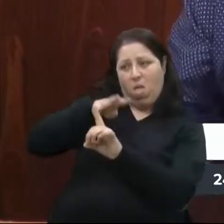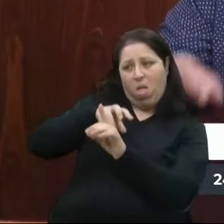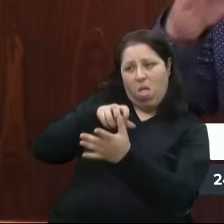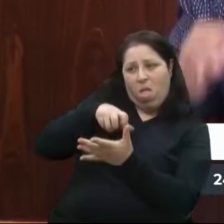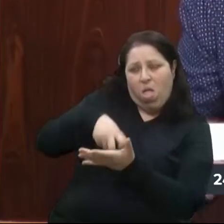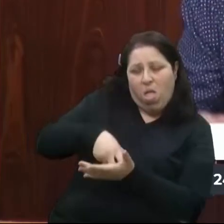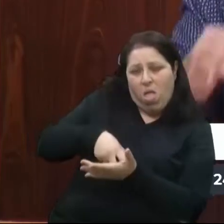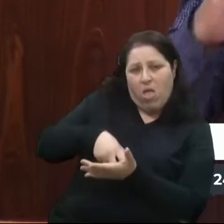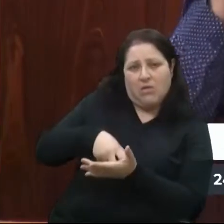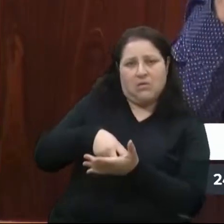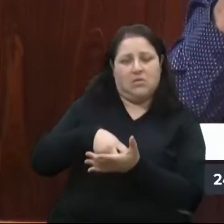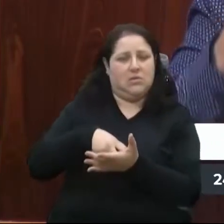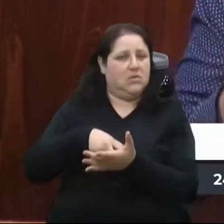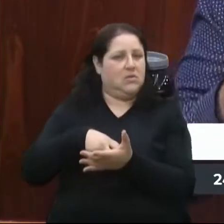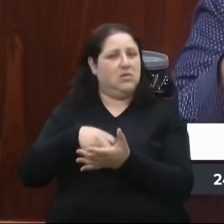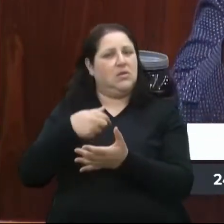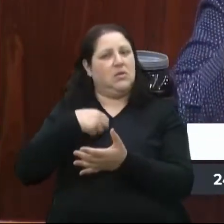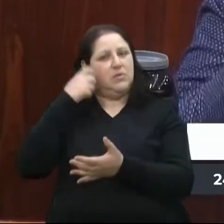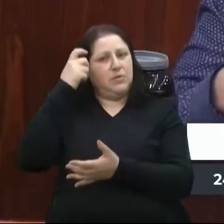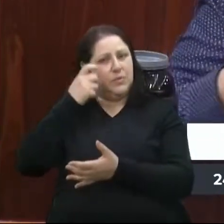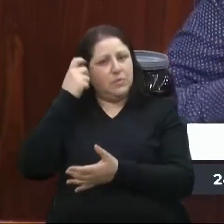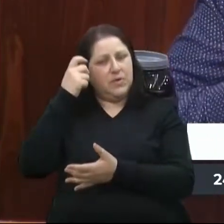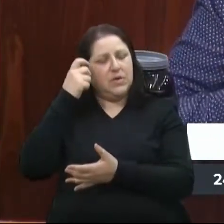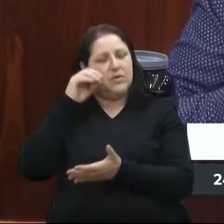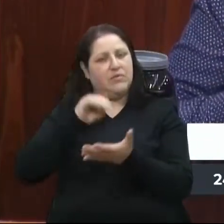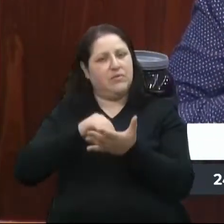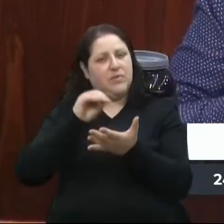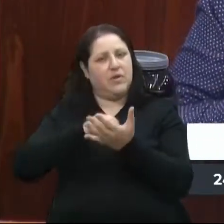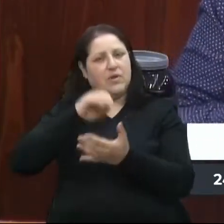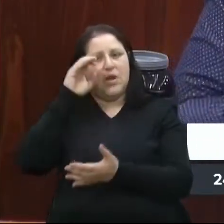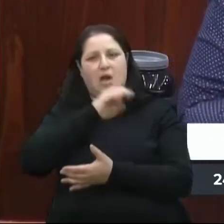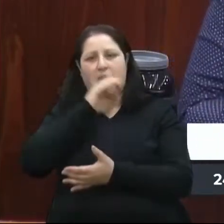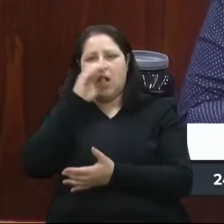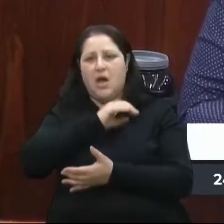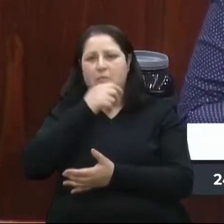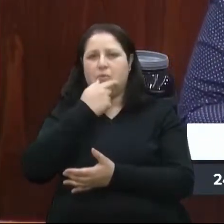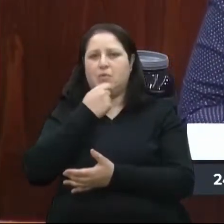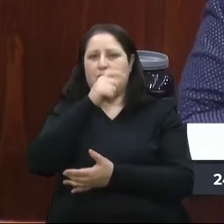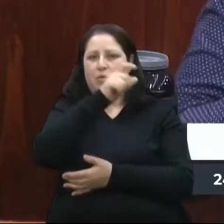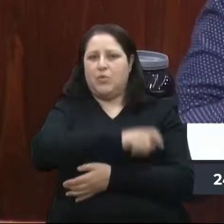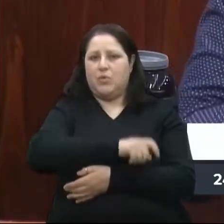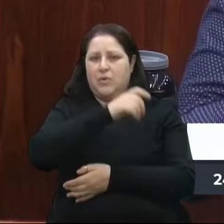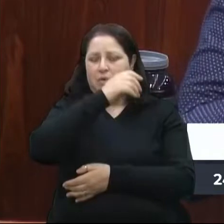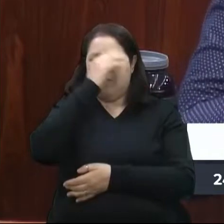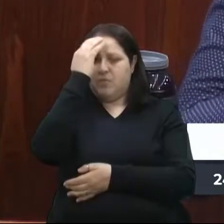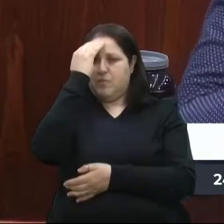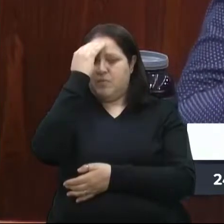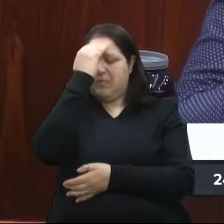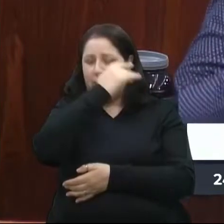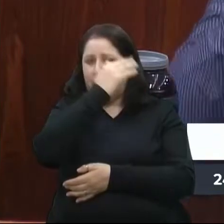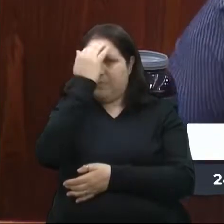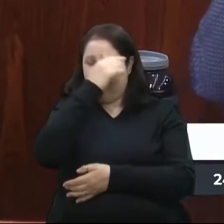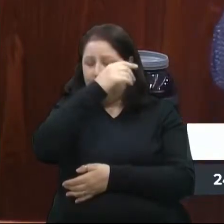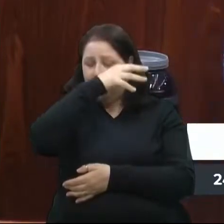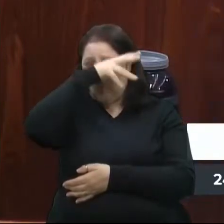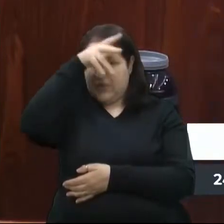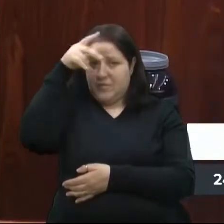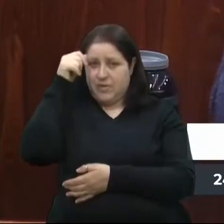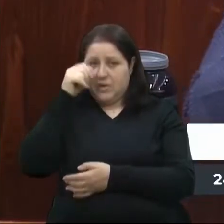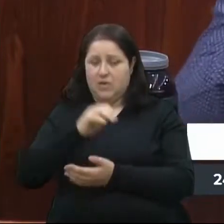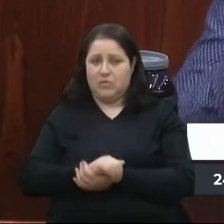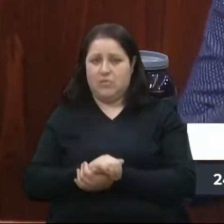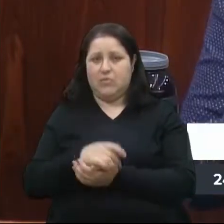preocupa a falta de celeridade do prefeito. Eu não sei se sabia ou não, mas nós precisávamos ter sabido disso antes. Se a empresa